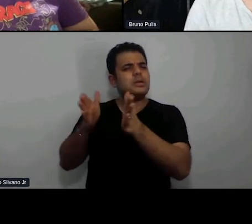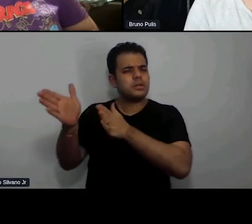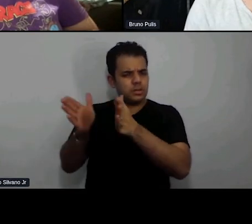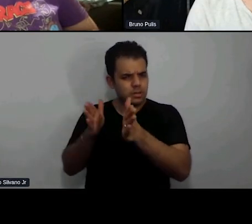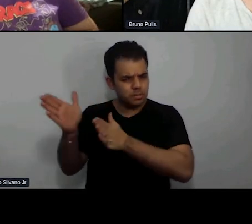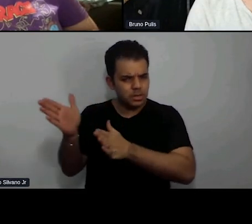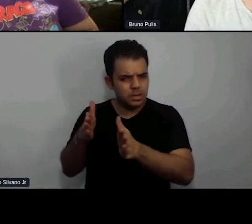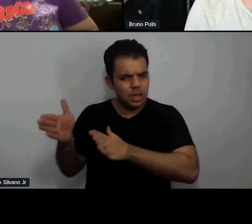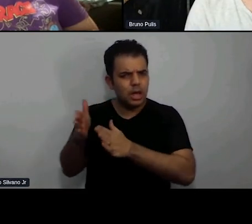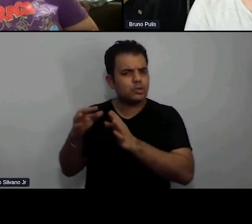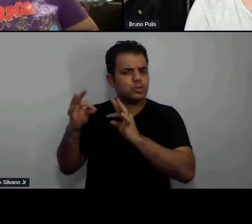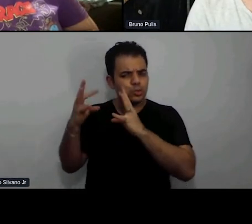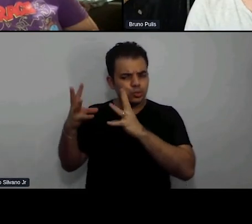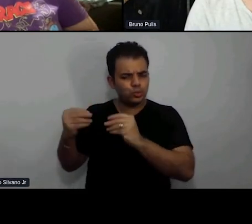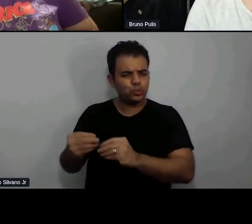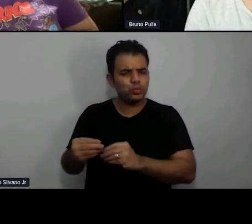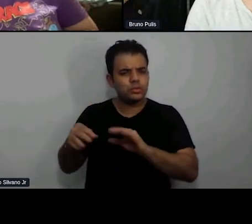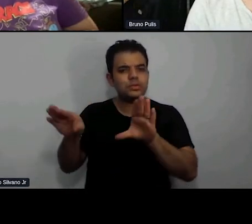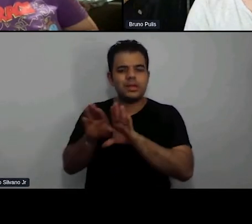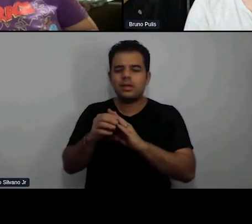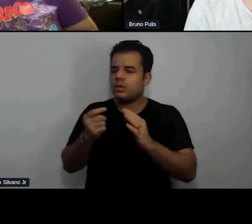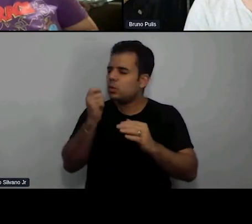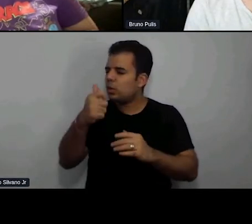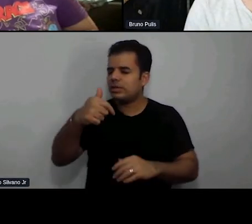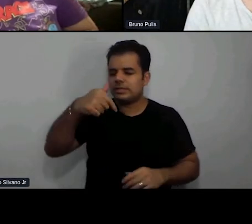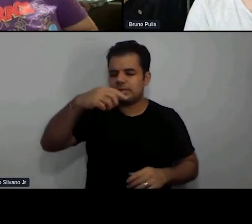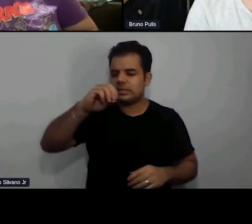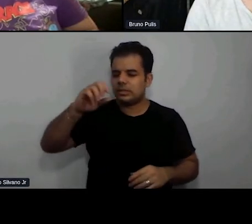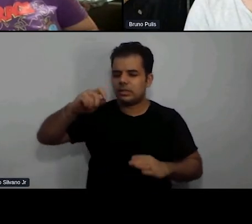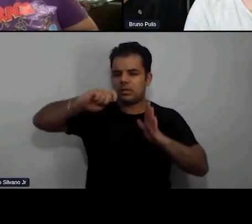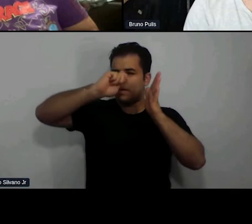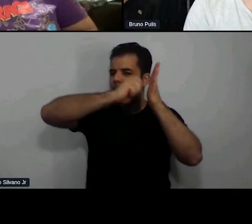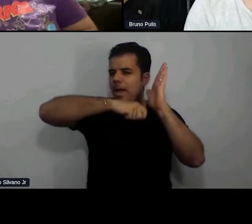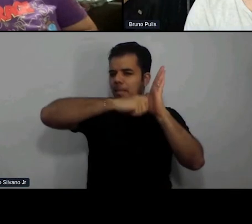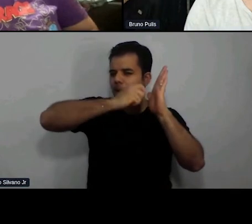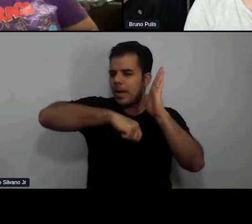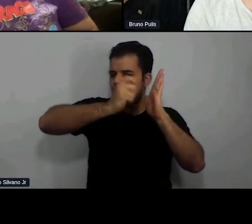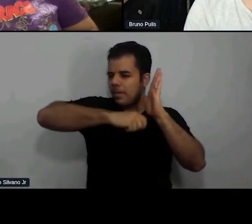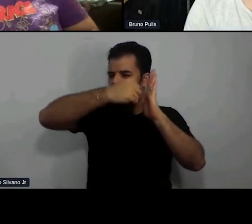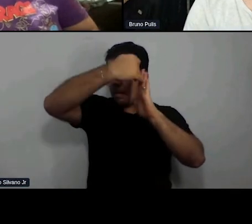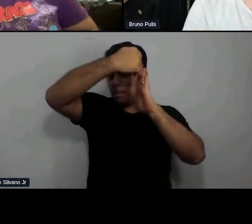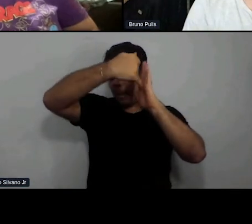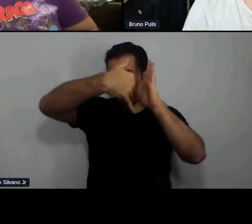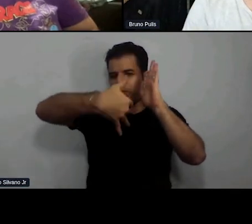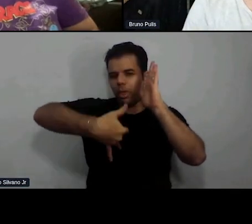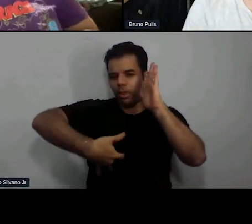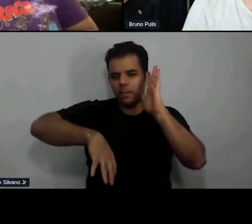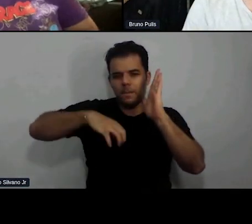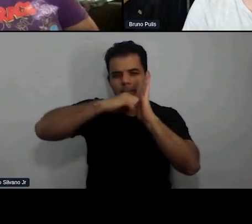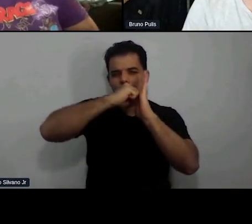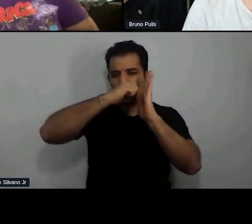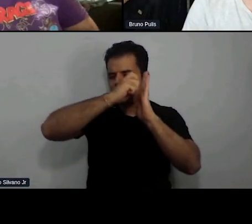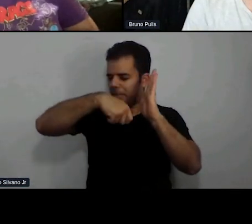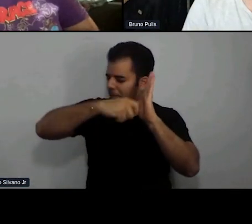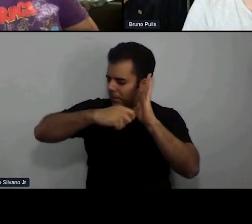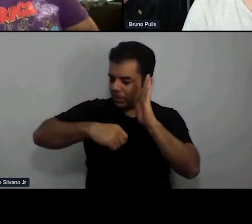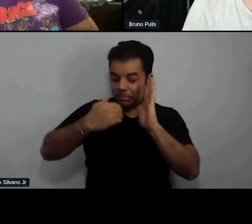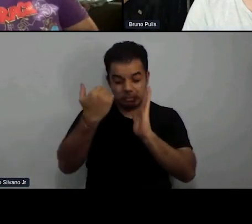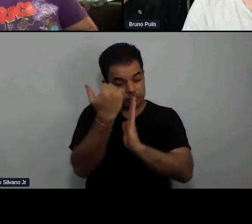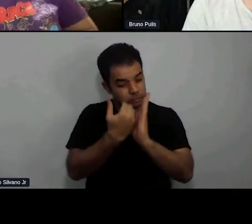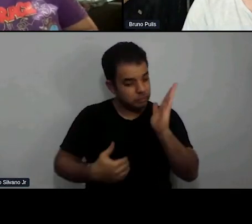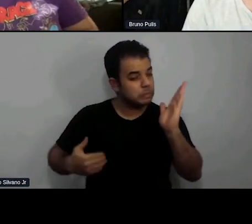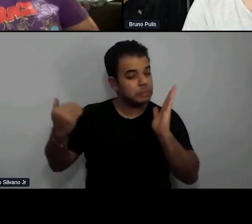acessibilidade. Estamos aí chegando a quase 700 assinantes, né, pelo que eu vi assim por cima. Espero que expanda mais ainda